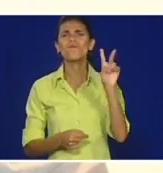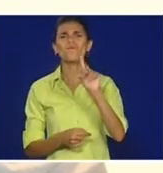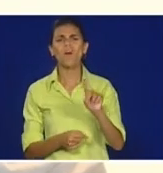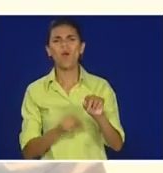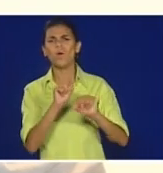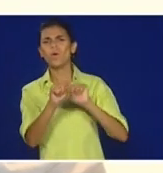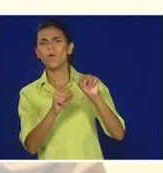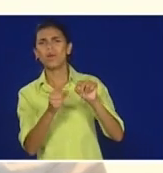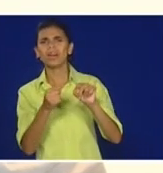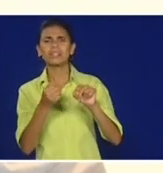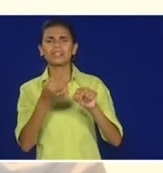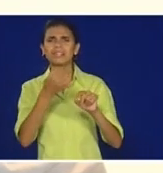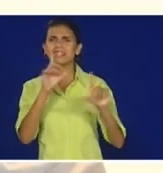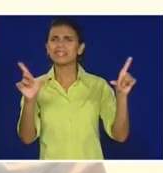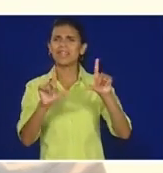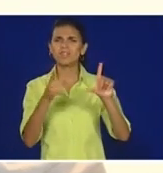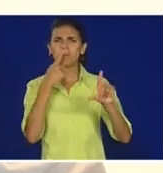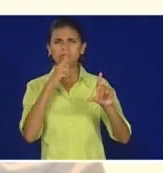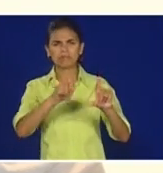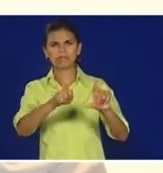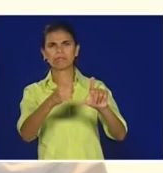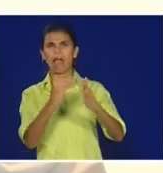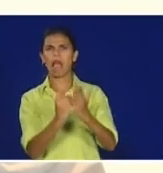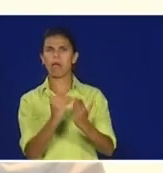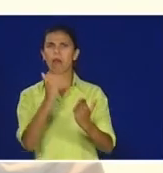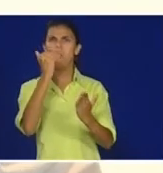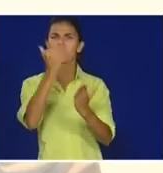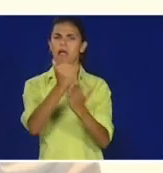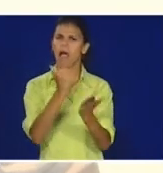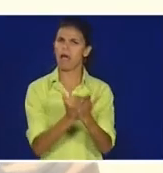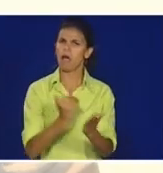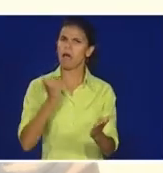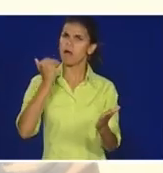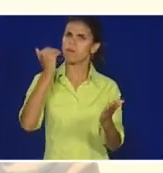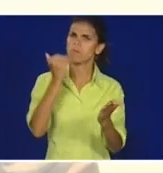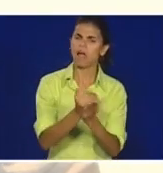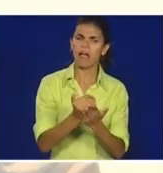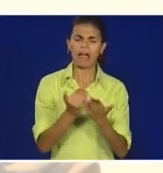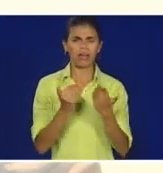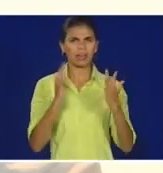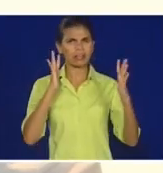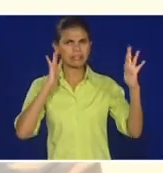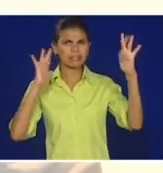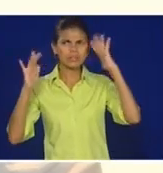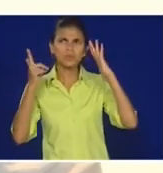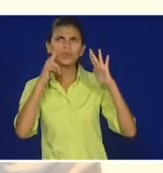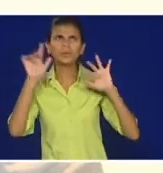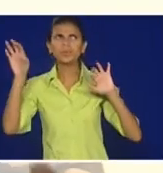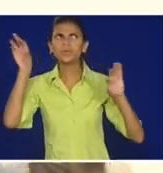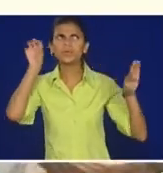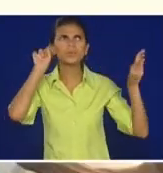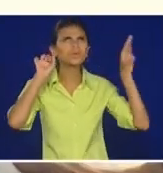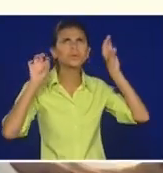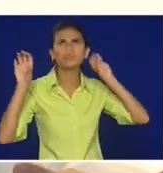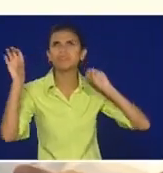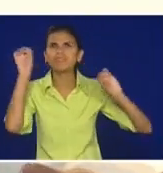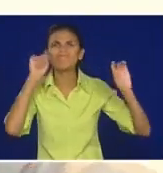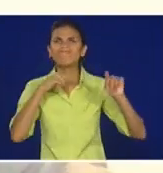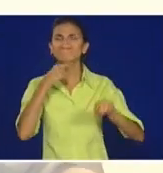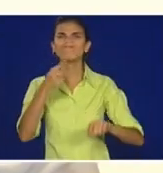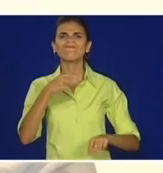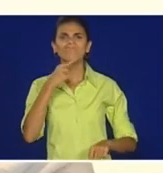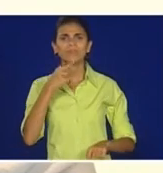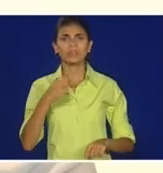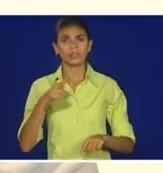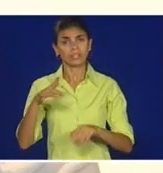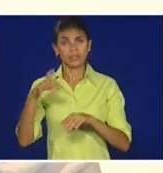do áudio das televisões não é muito boa. Principalmente as altas frequências a gente não capta